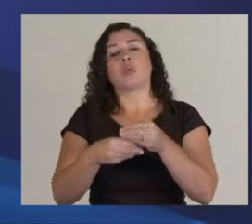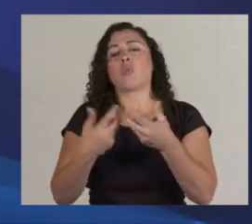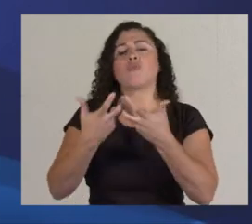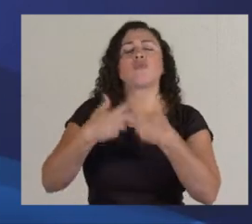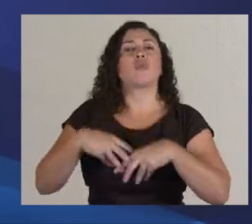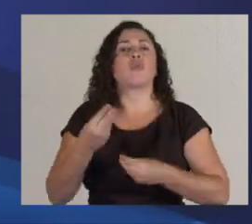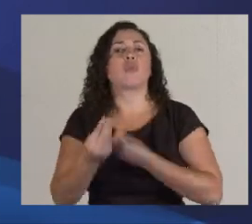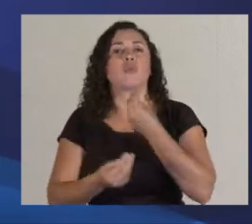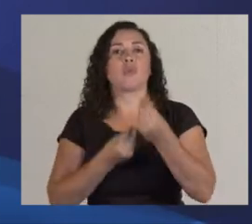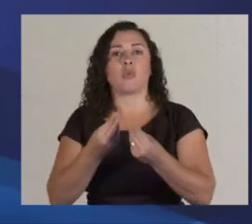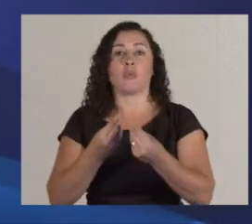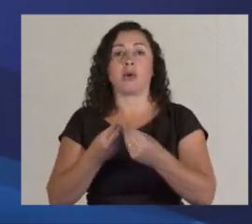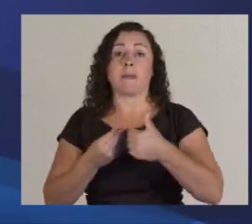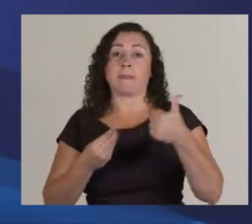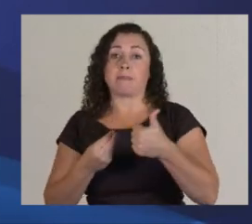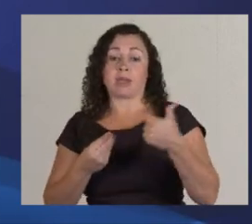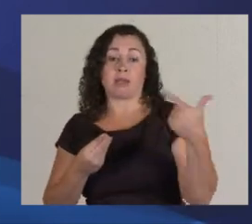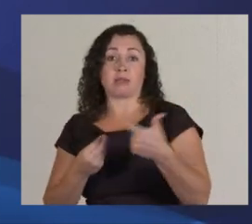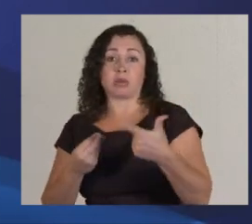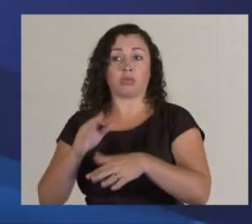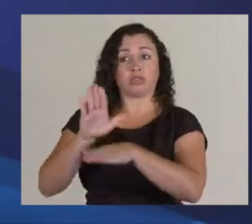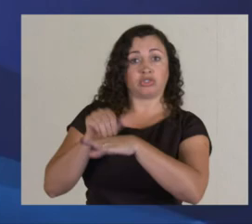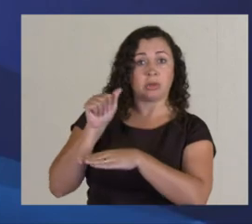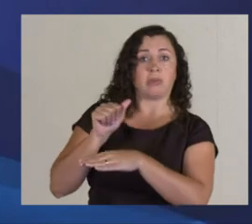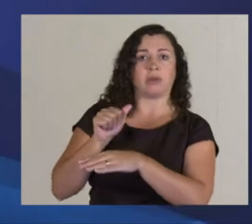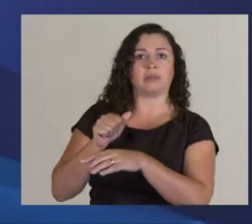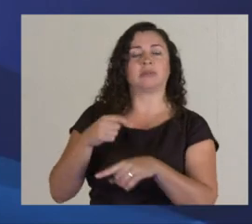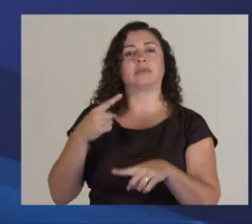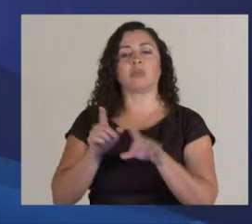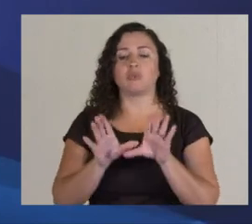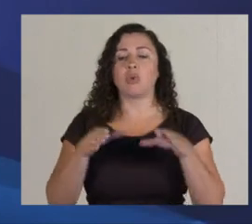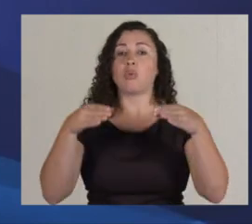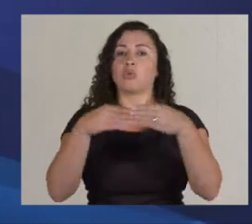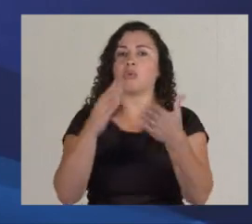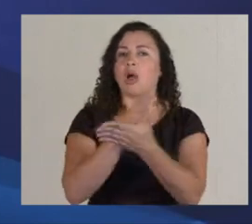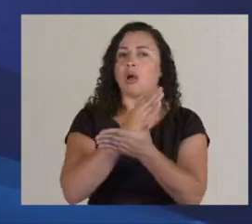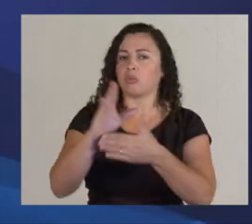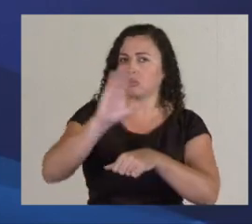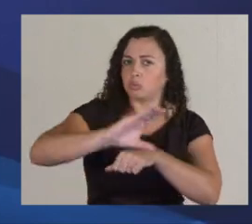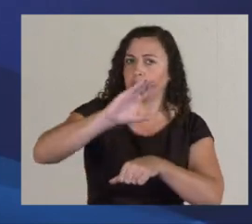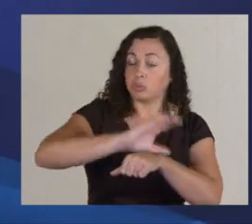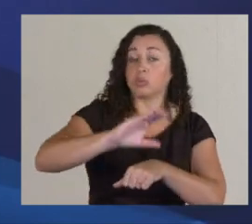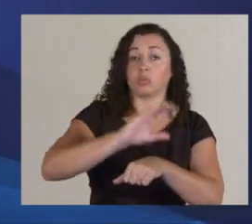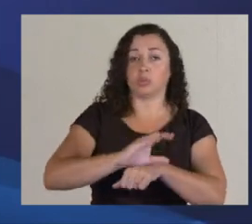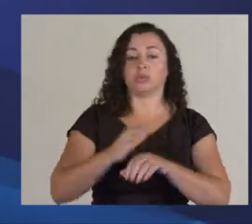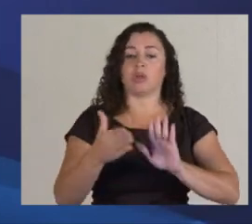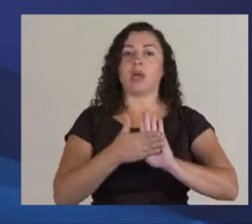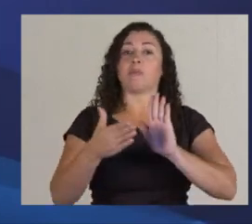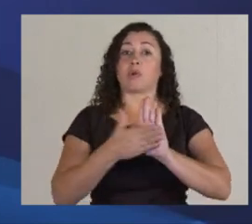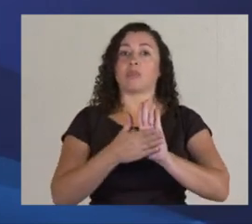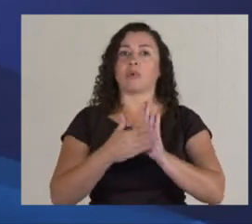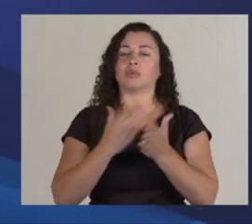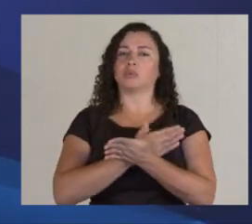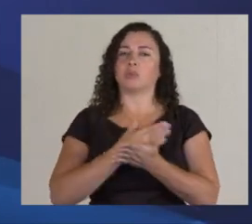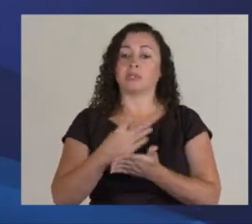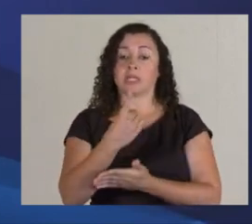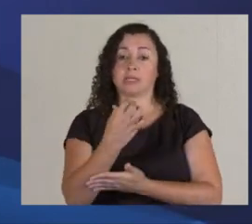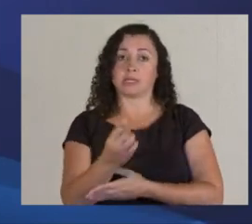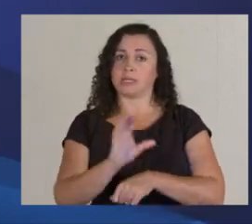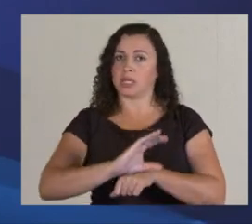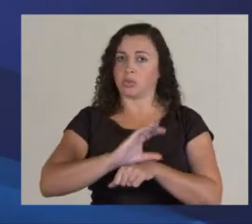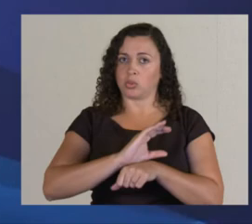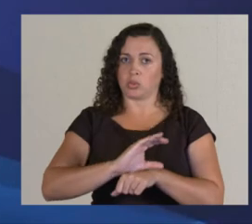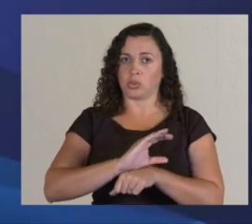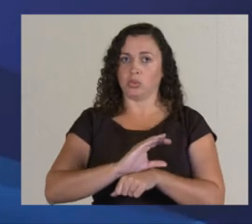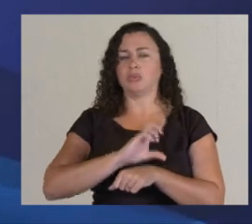que funcionariam entre a primeira e a segunda chamada para um certo contingente de cursos. A proposta inicial é de 16